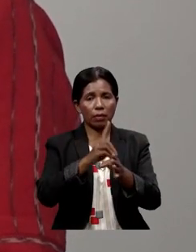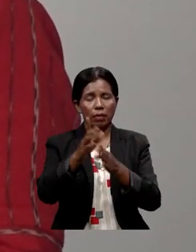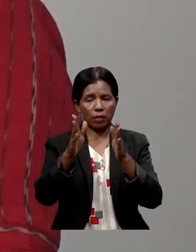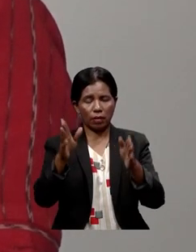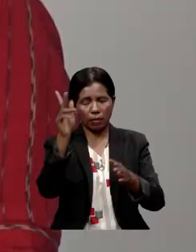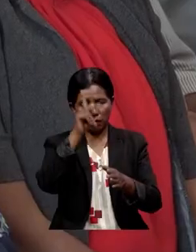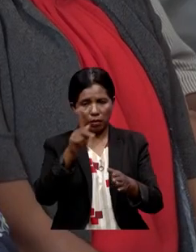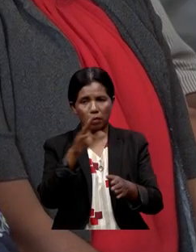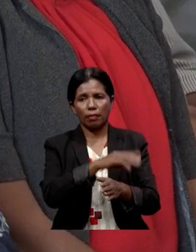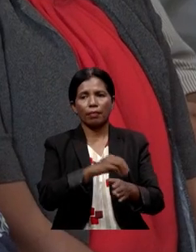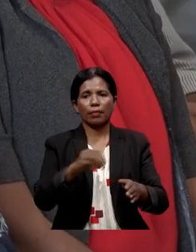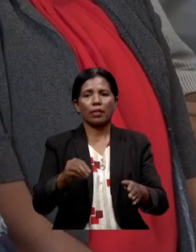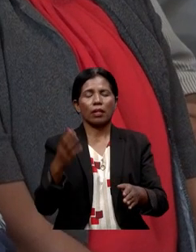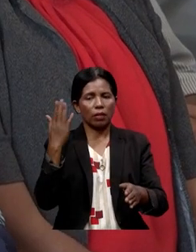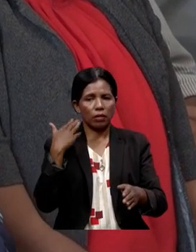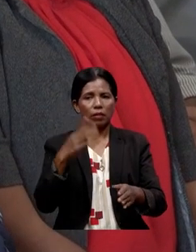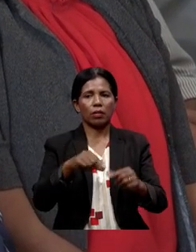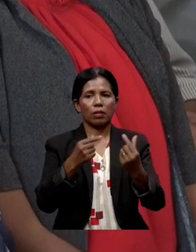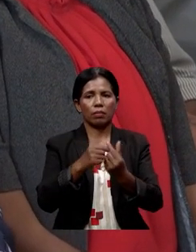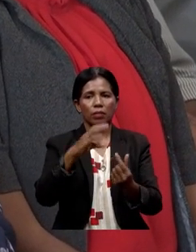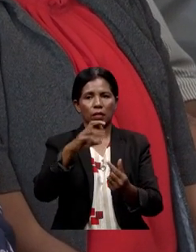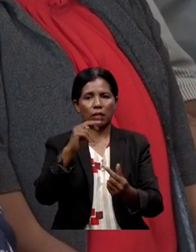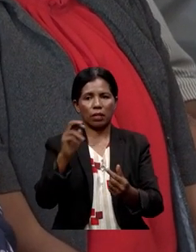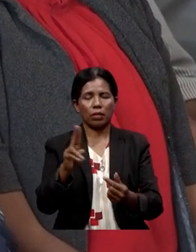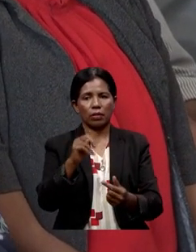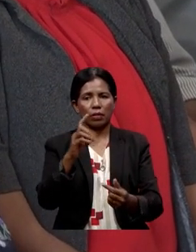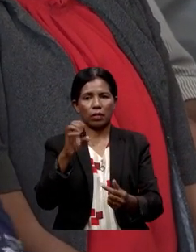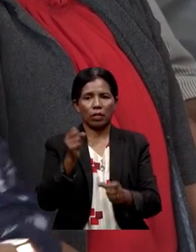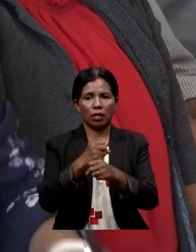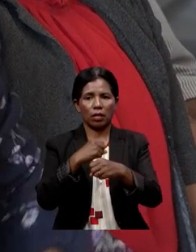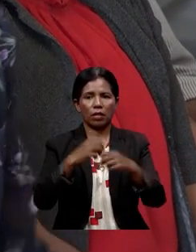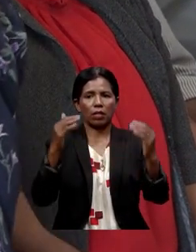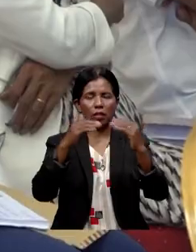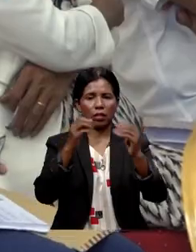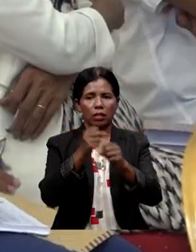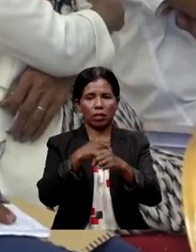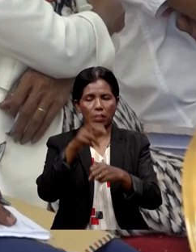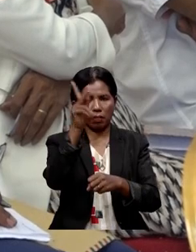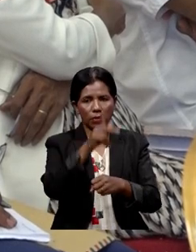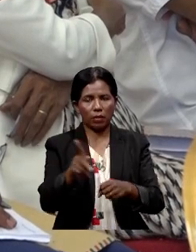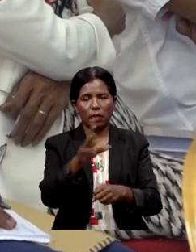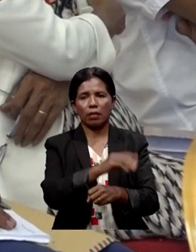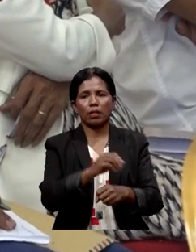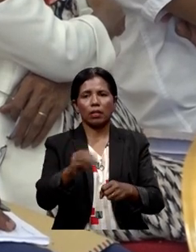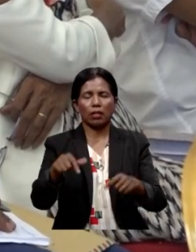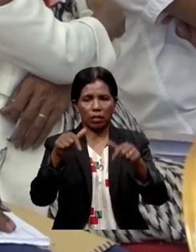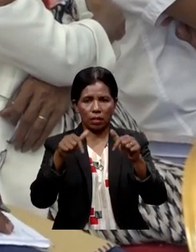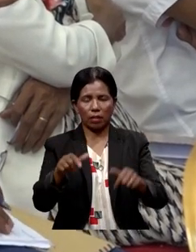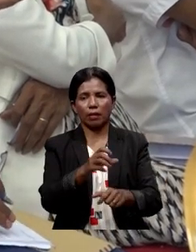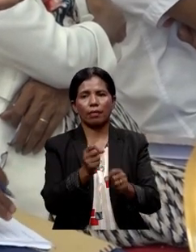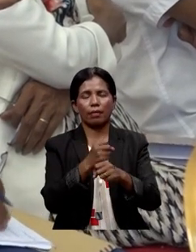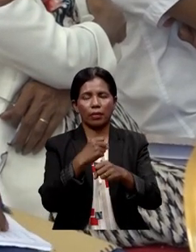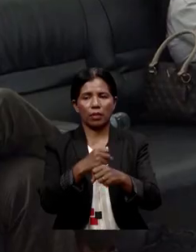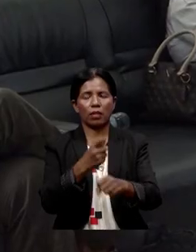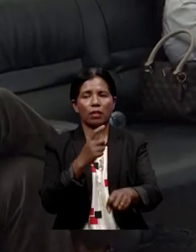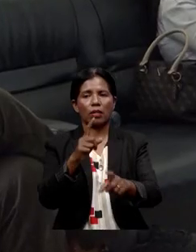Vaz Hateten, antes ne equipa CNE ho undil halo na reunião atu halo pesquisa no pesquisa idene ho